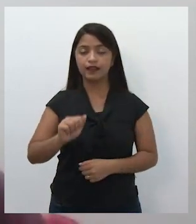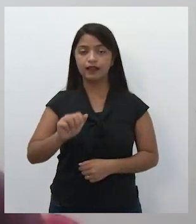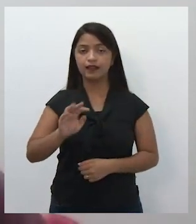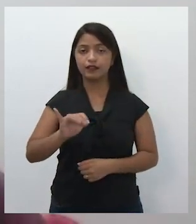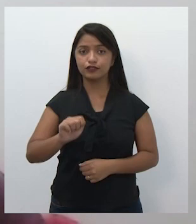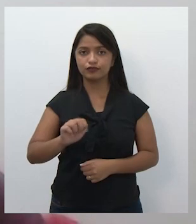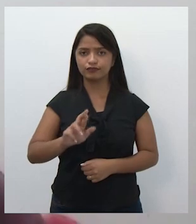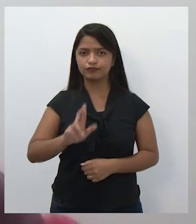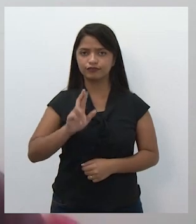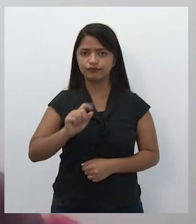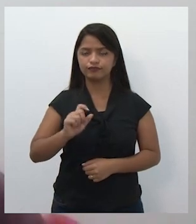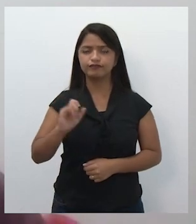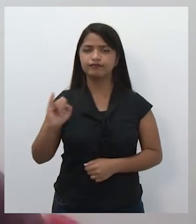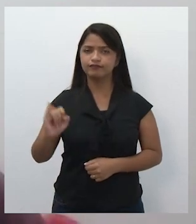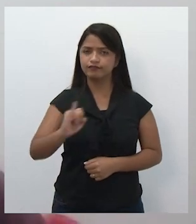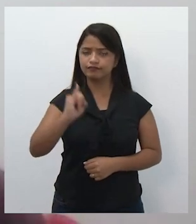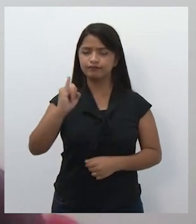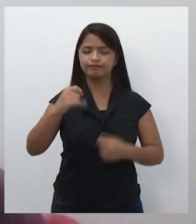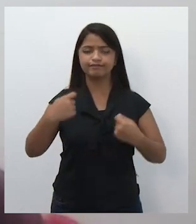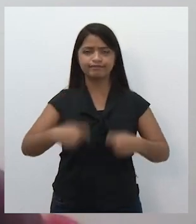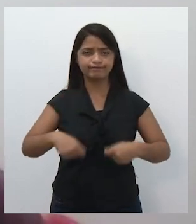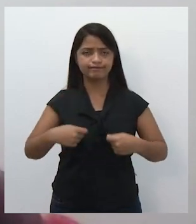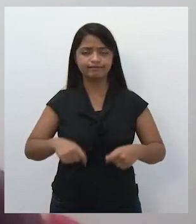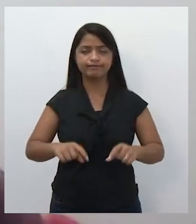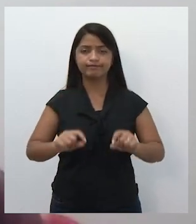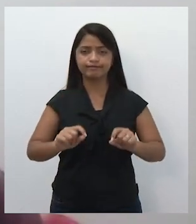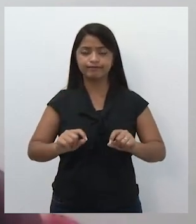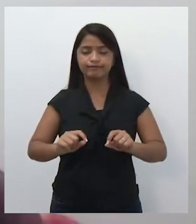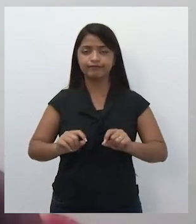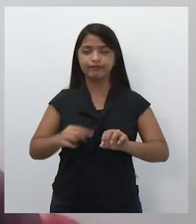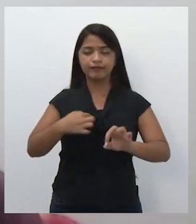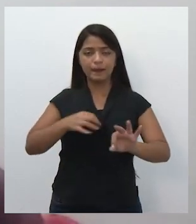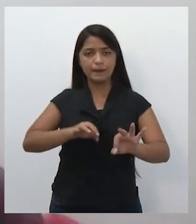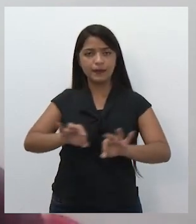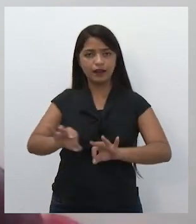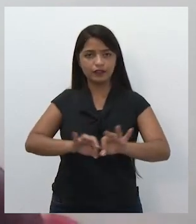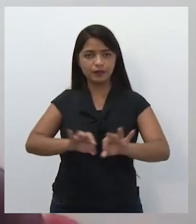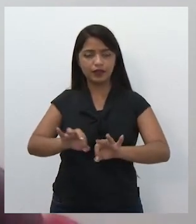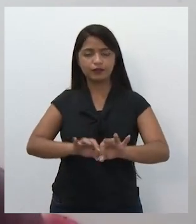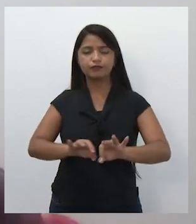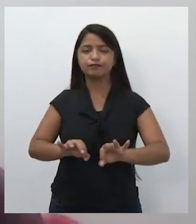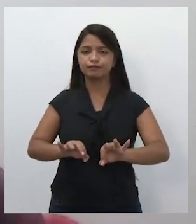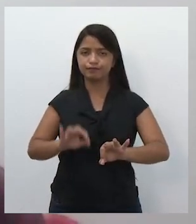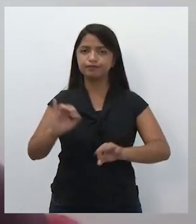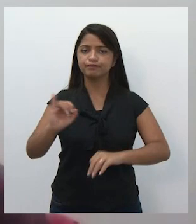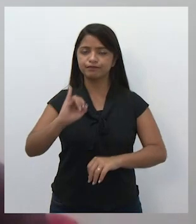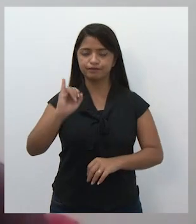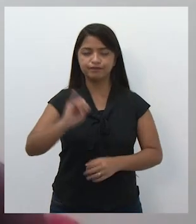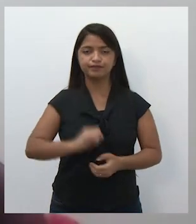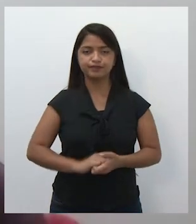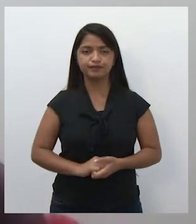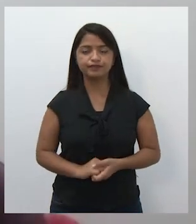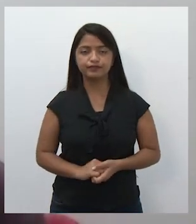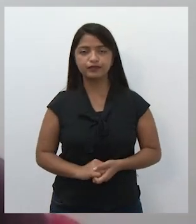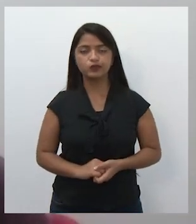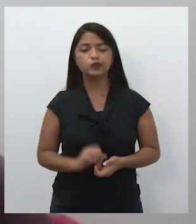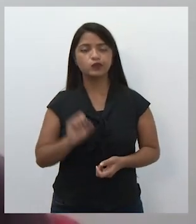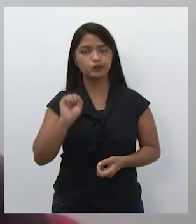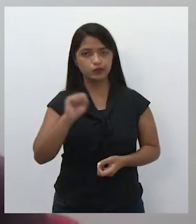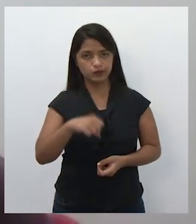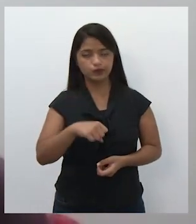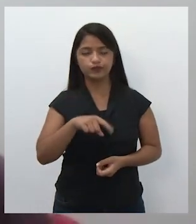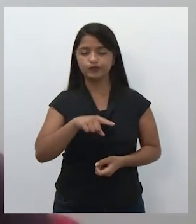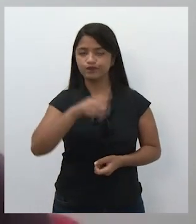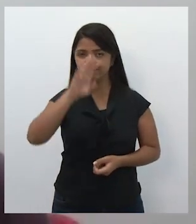que é muito importante uma relação intrínseca na construção do planejamento. Sim, isso é